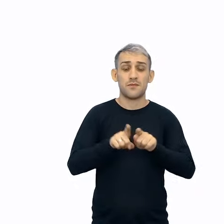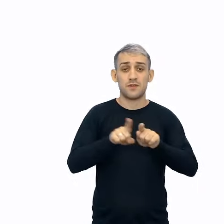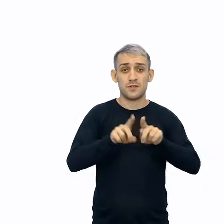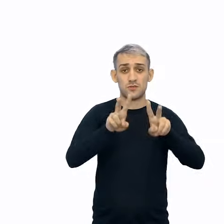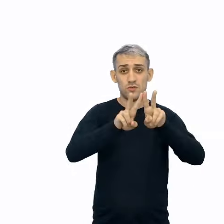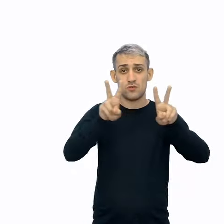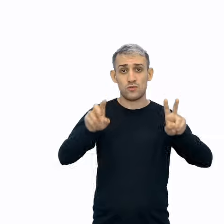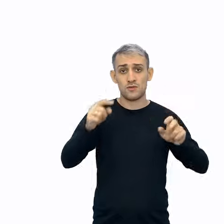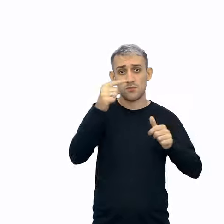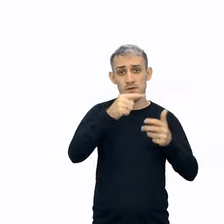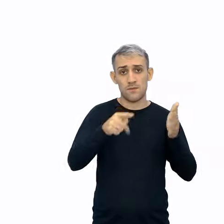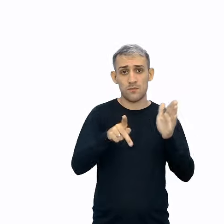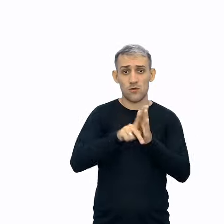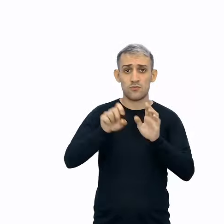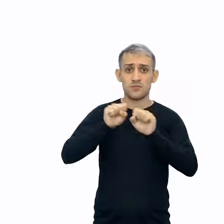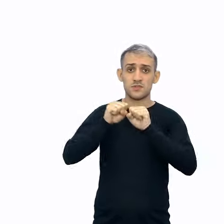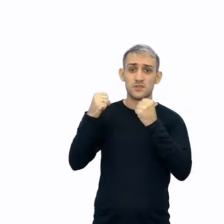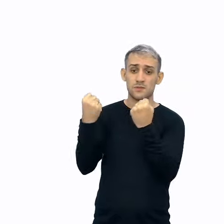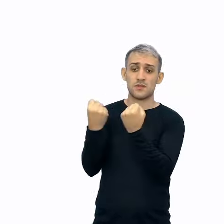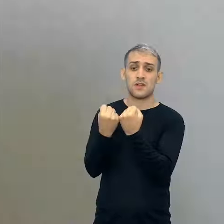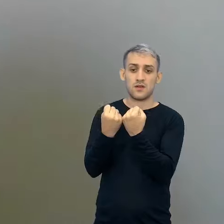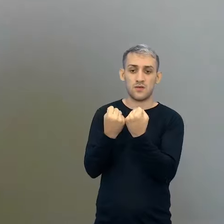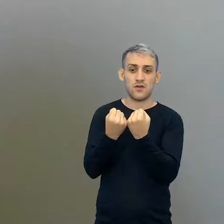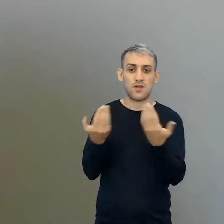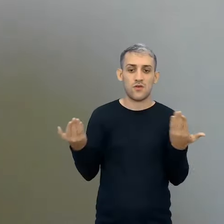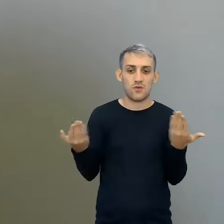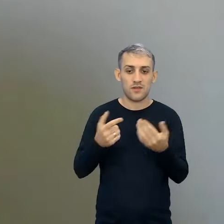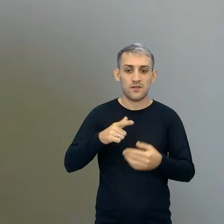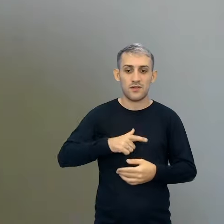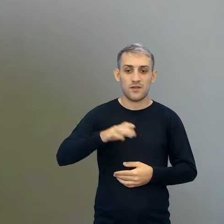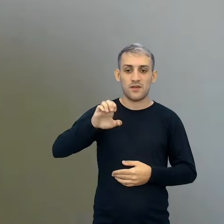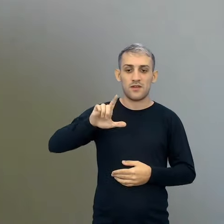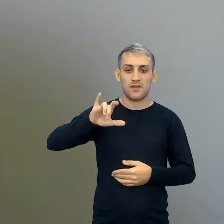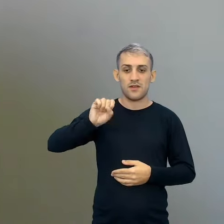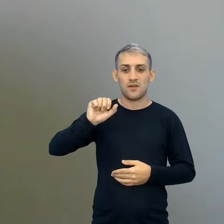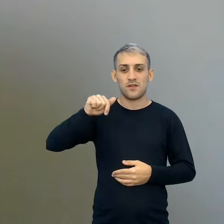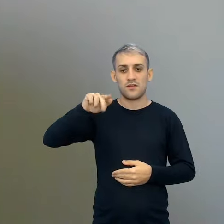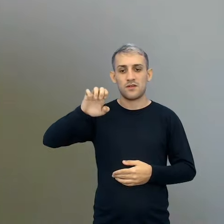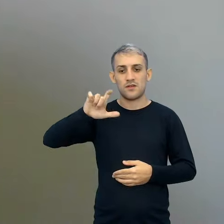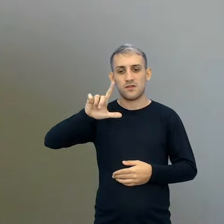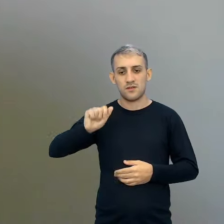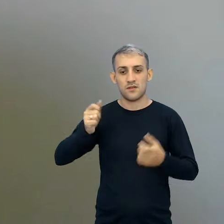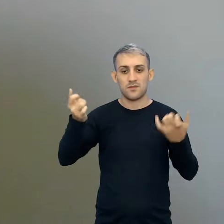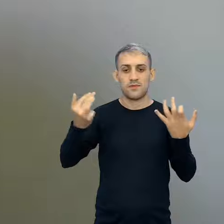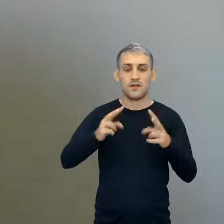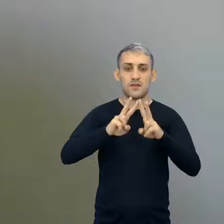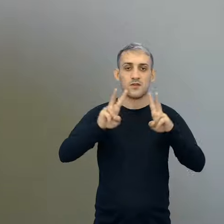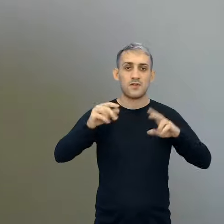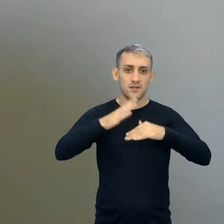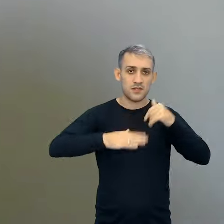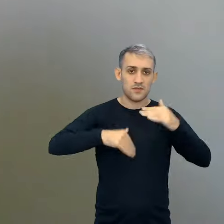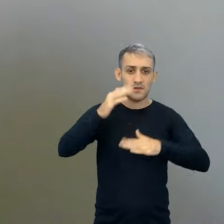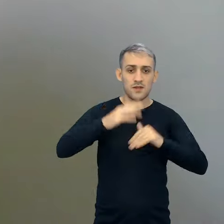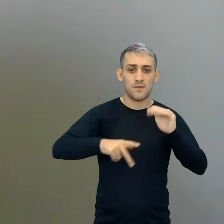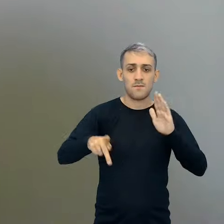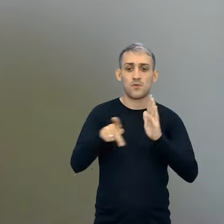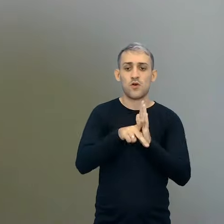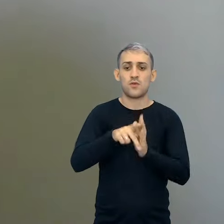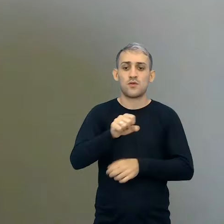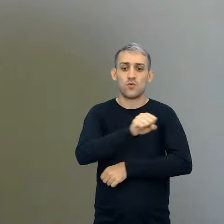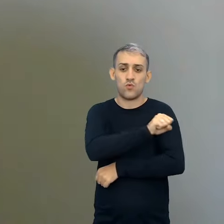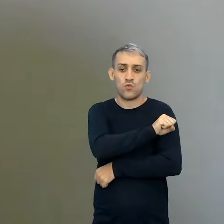questões do seminário, agora vamos deixar com a Elisângela, né, que vai falar aí sobre a habilidade essencial do oitavo ano